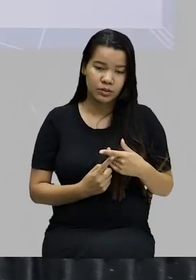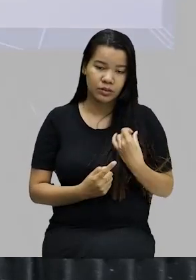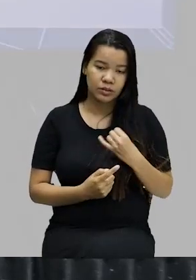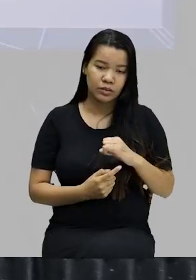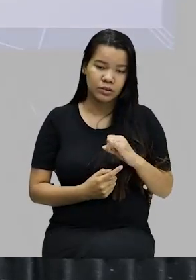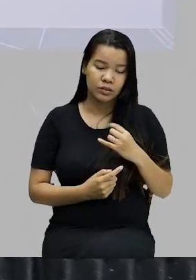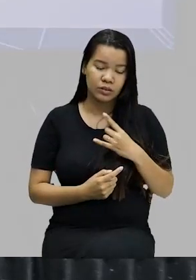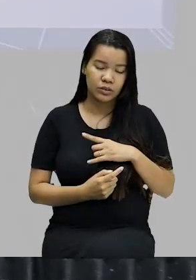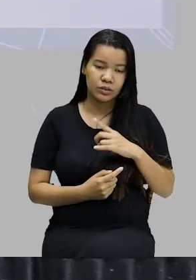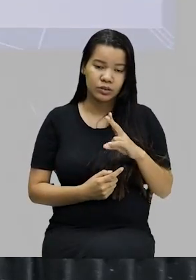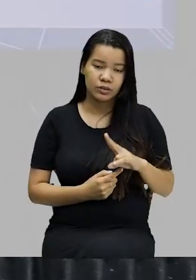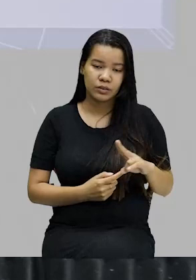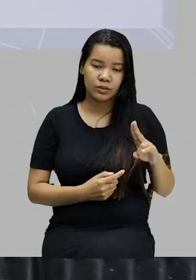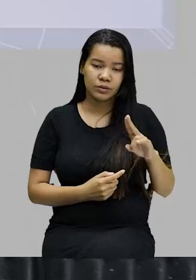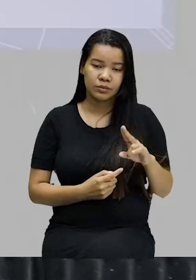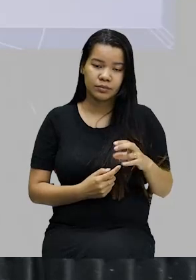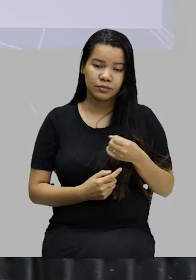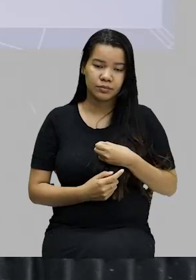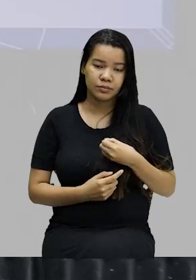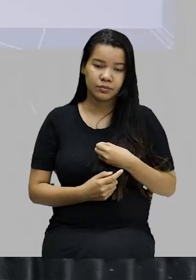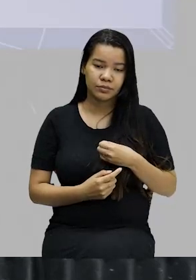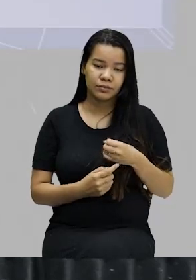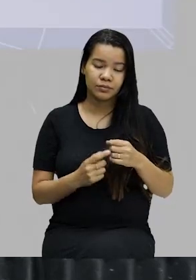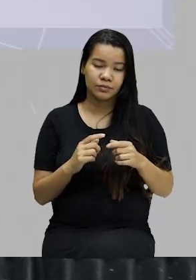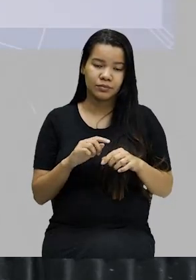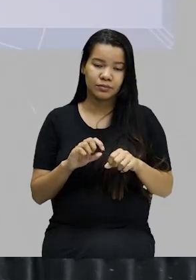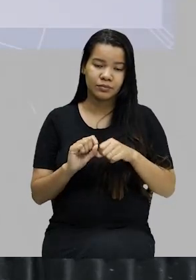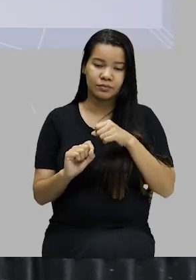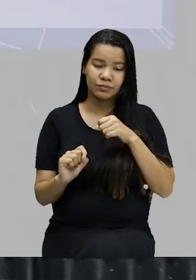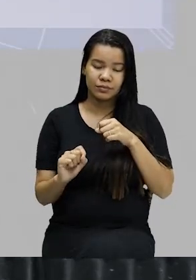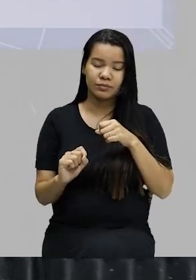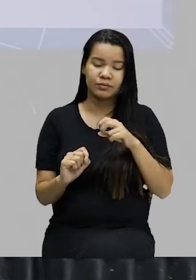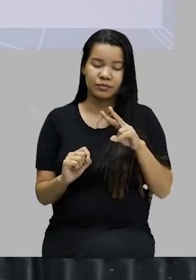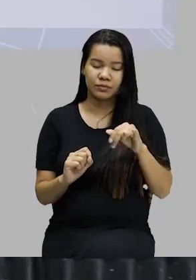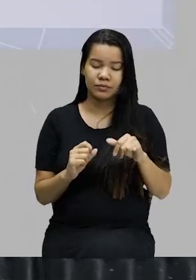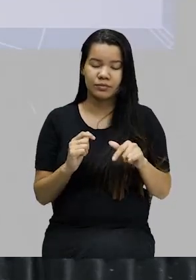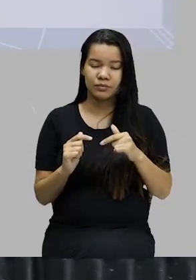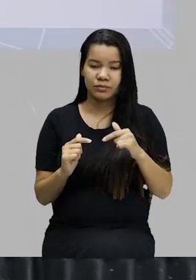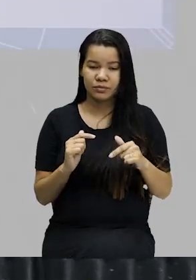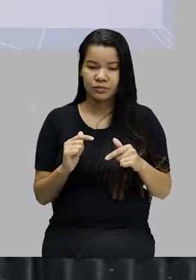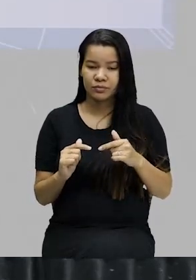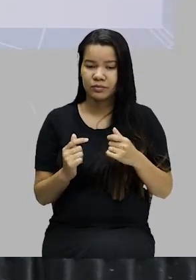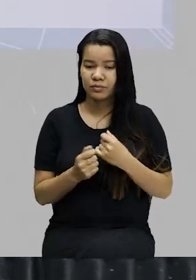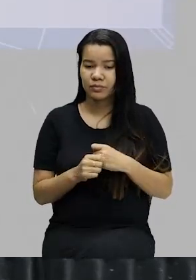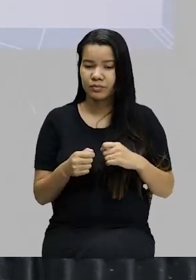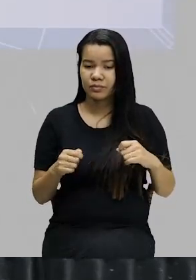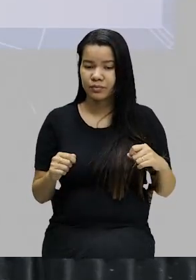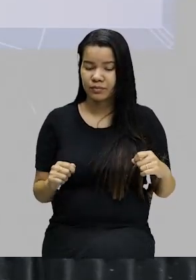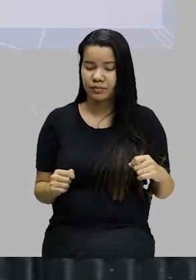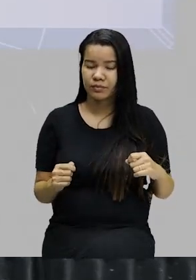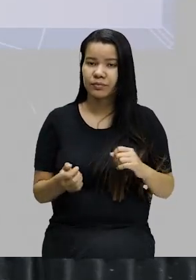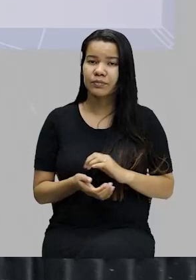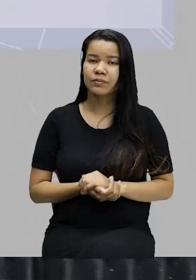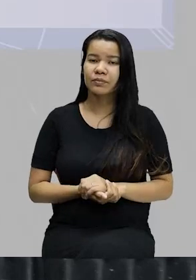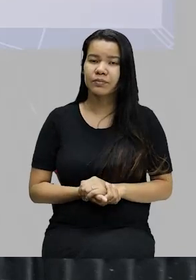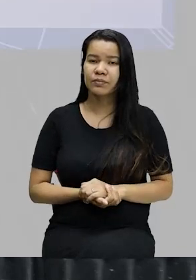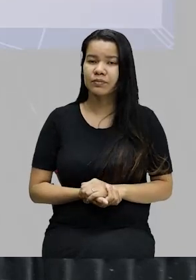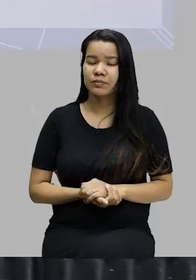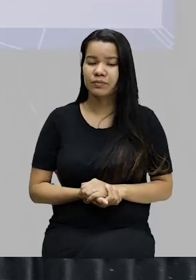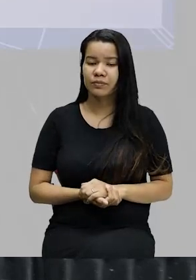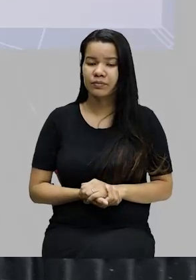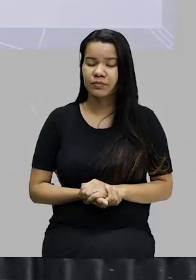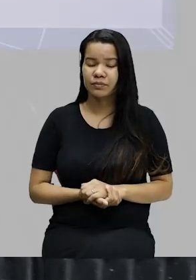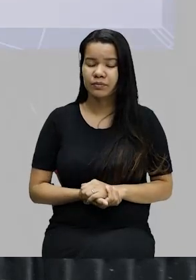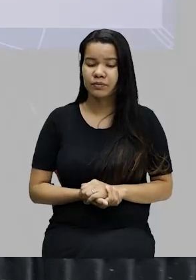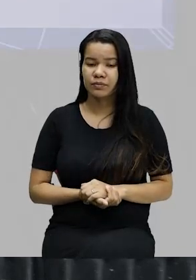quebrados, na hora de multiplicar ou dividir, vai dar um trabalhinho a mais. Então, a maioria das questões trabalha